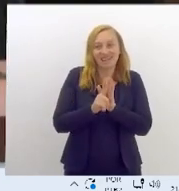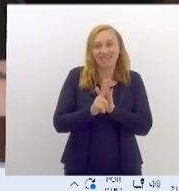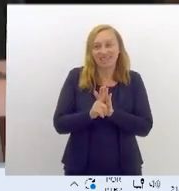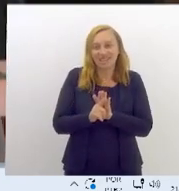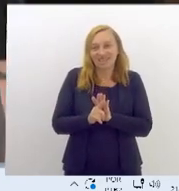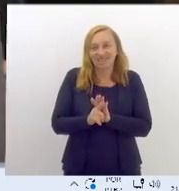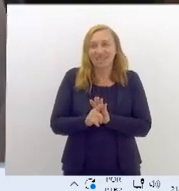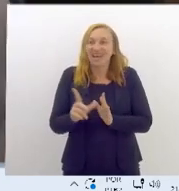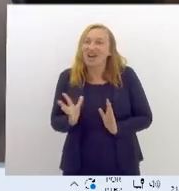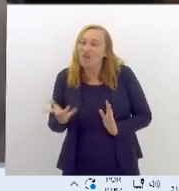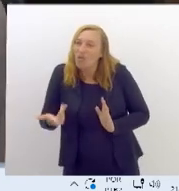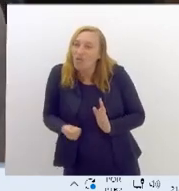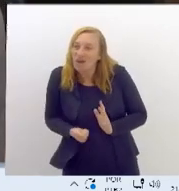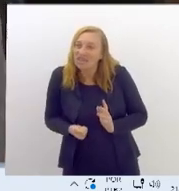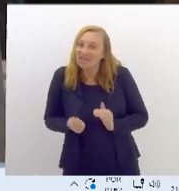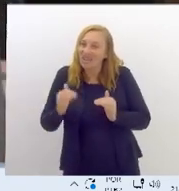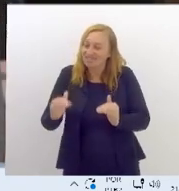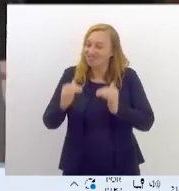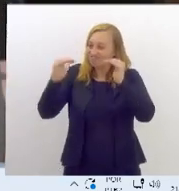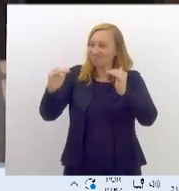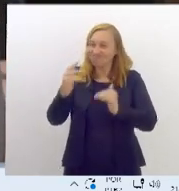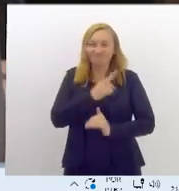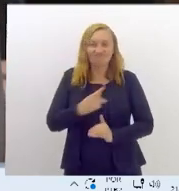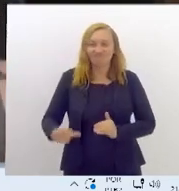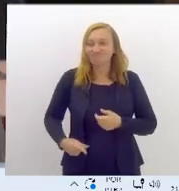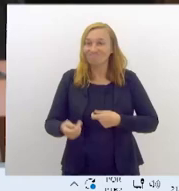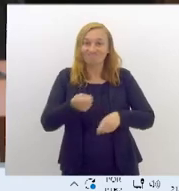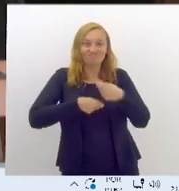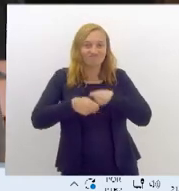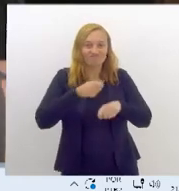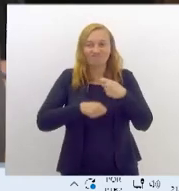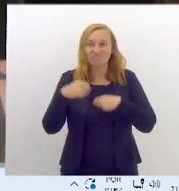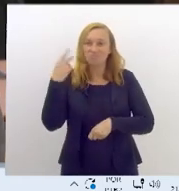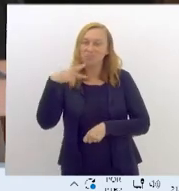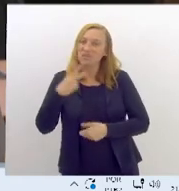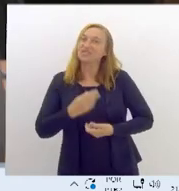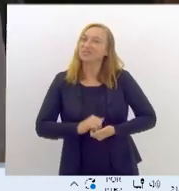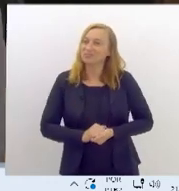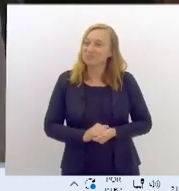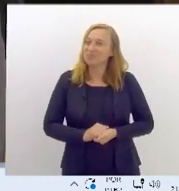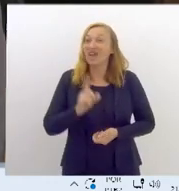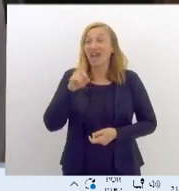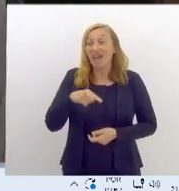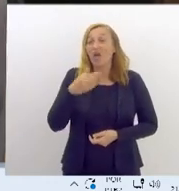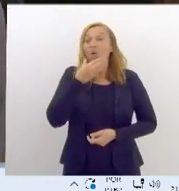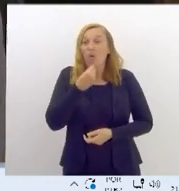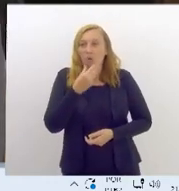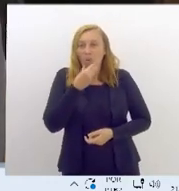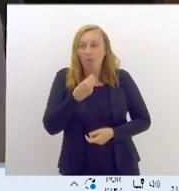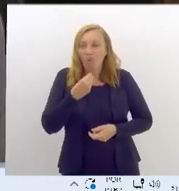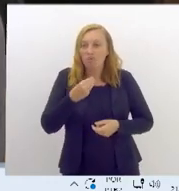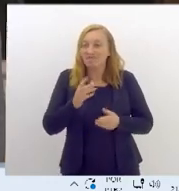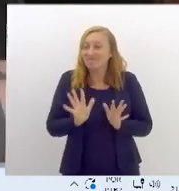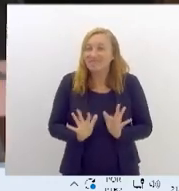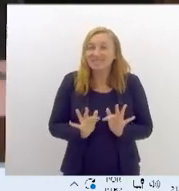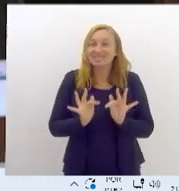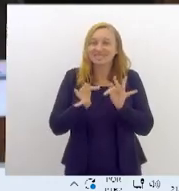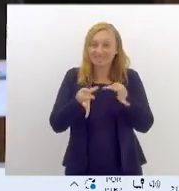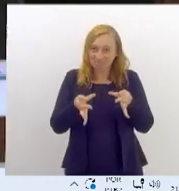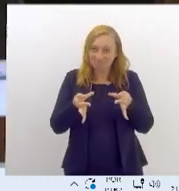além da qualidade de excelente negociador político é um homem extremamente Cortez